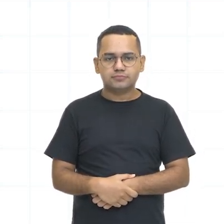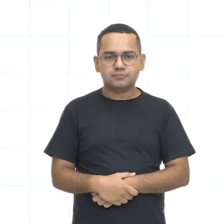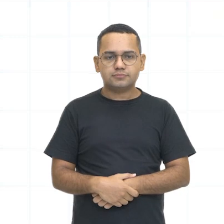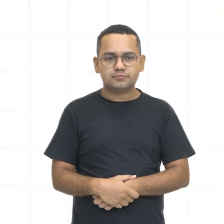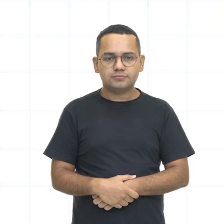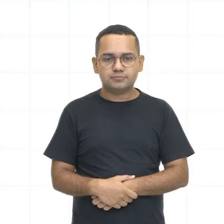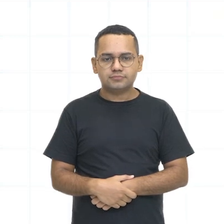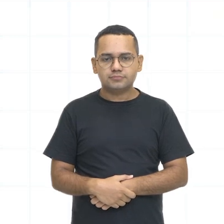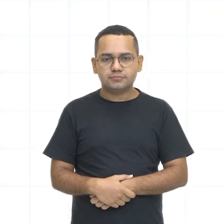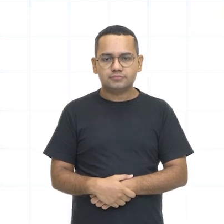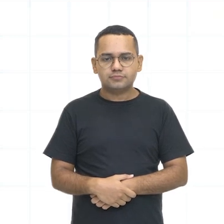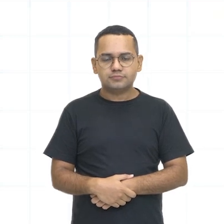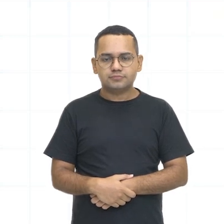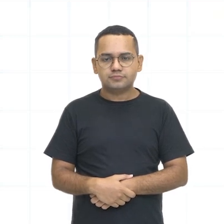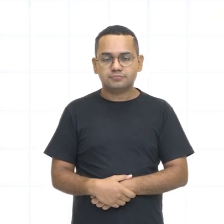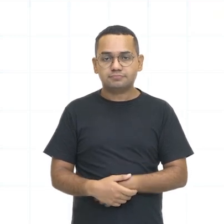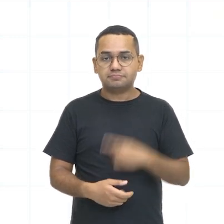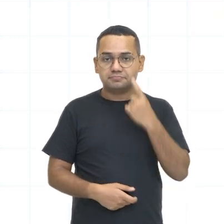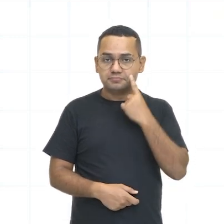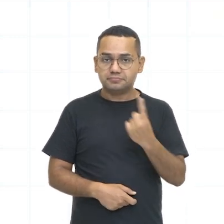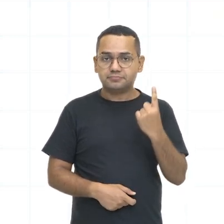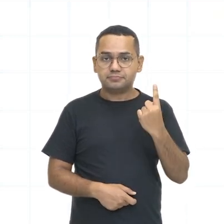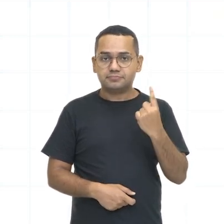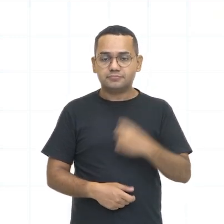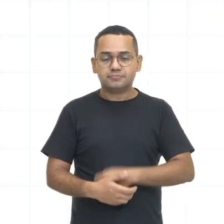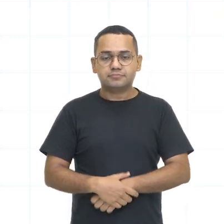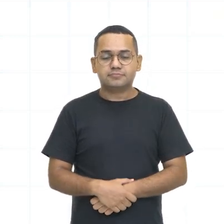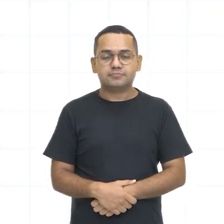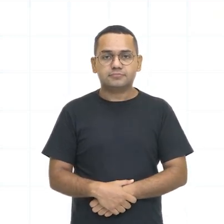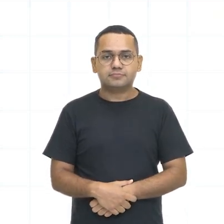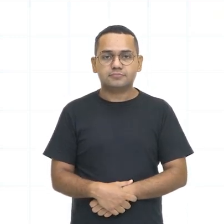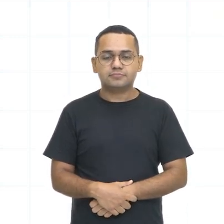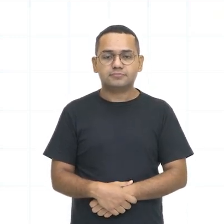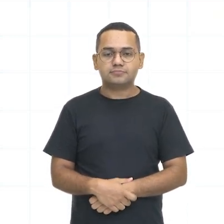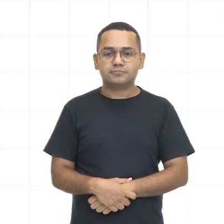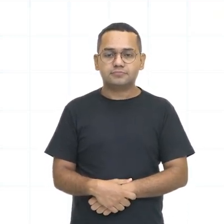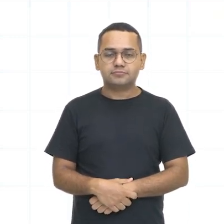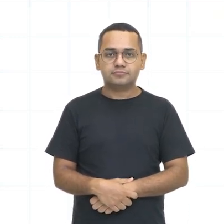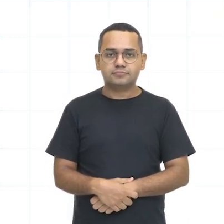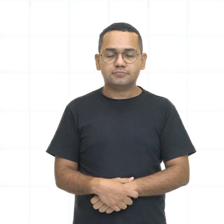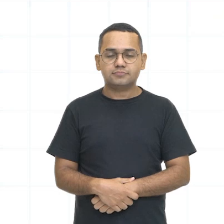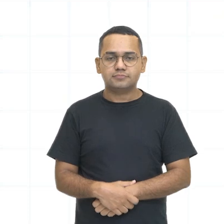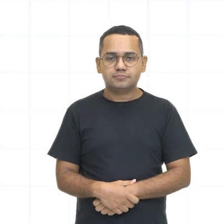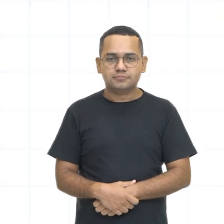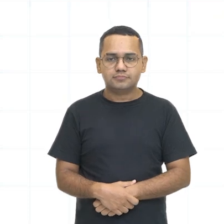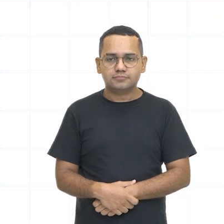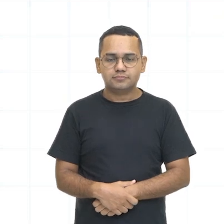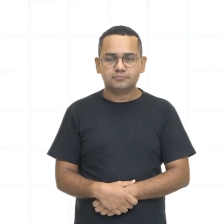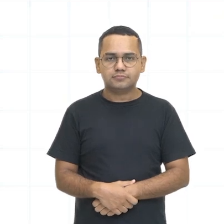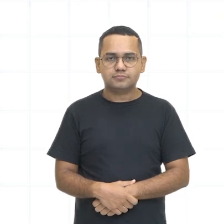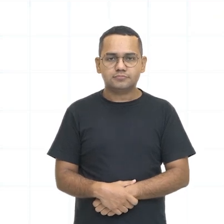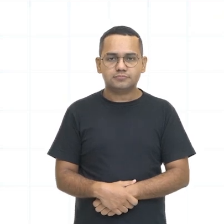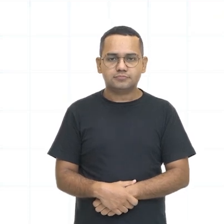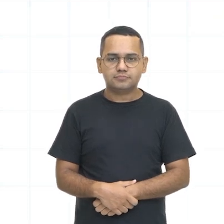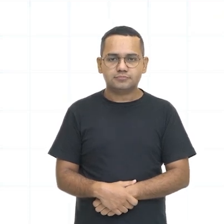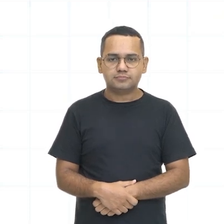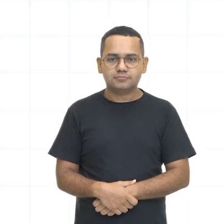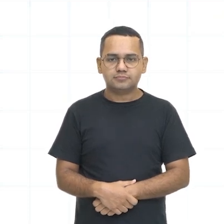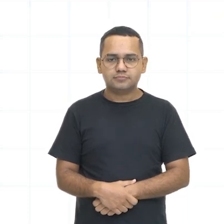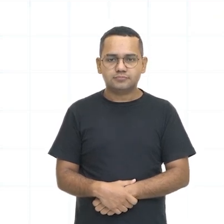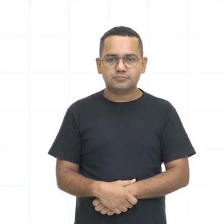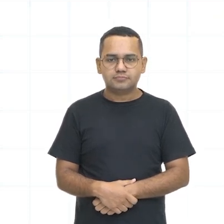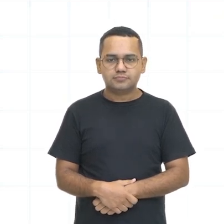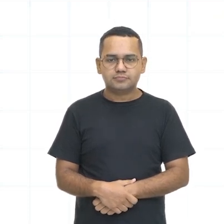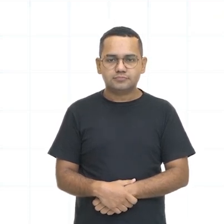Quebrada, Desdex, Criolo, Djonga, BK, Bielzinho, MV